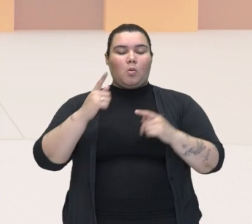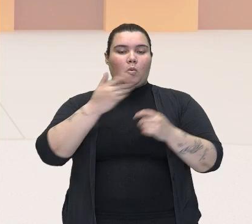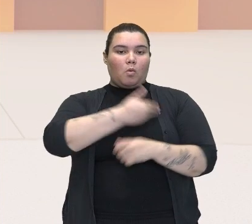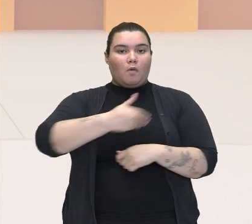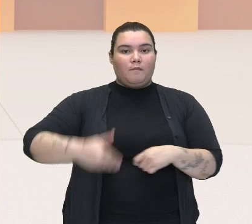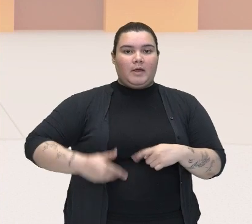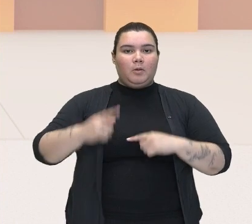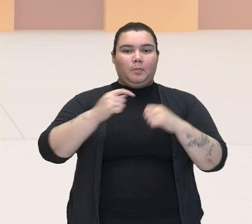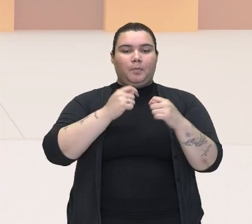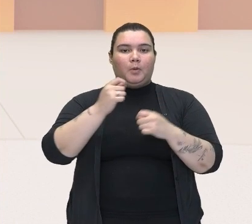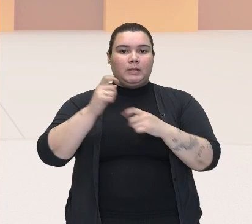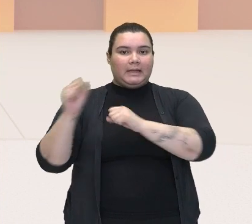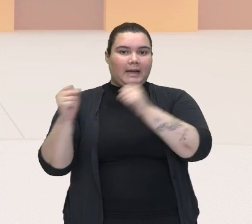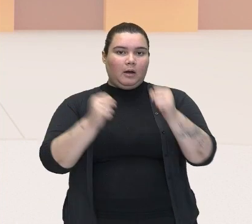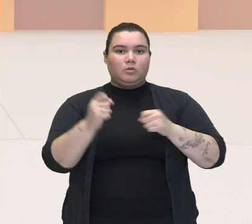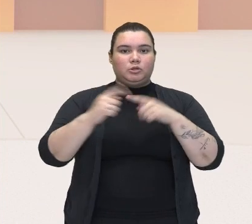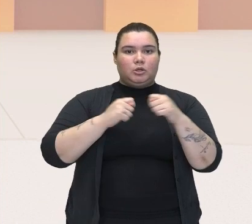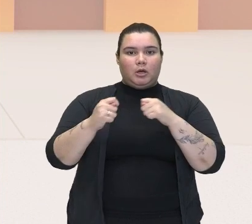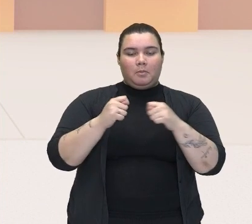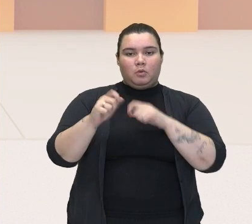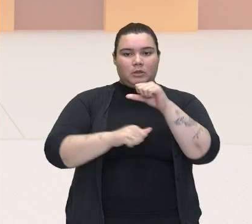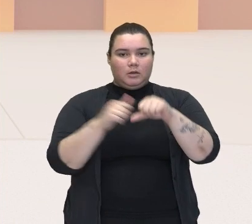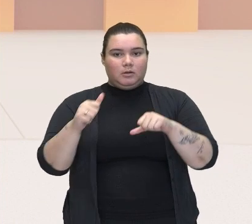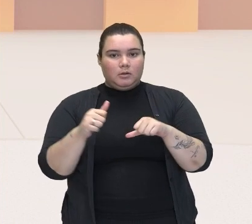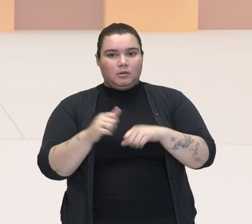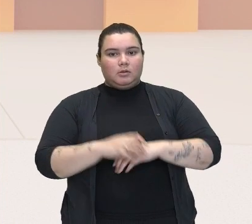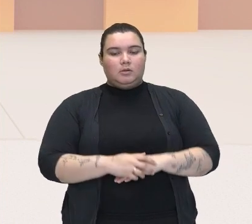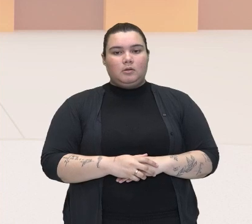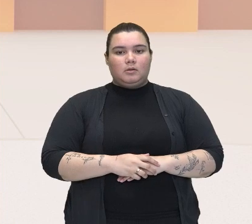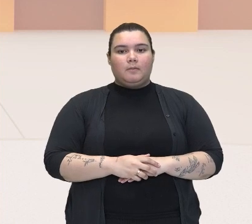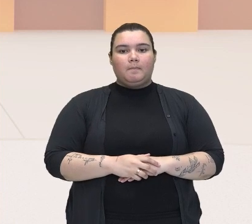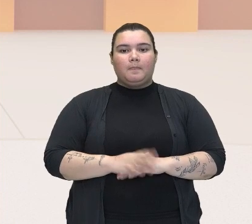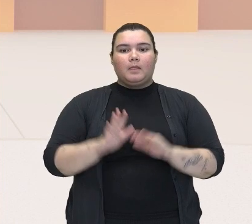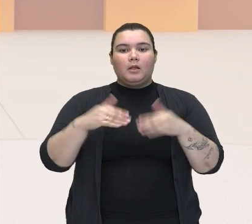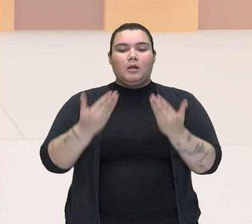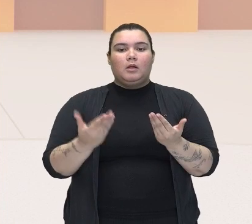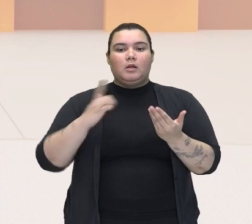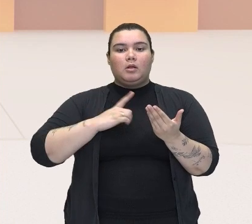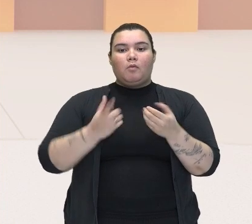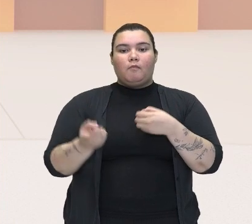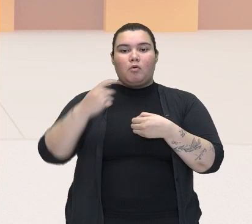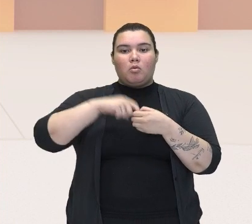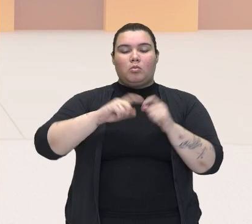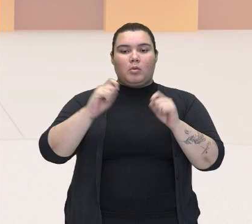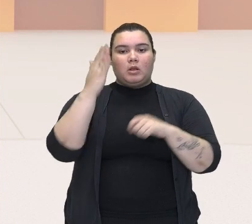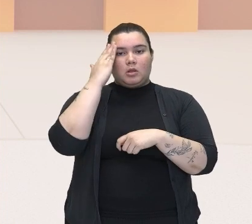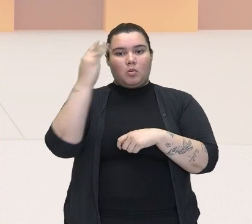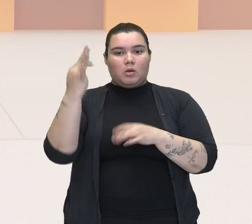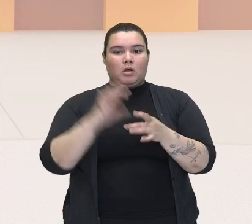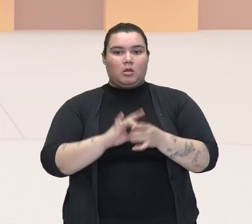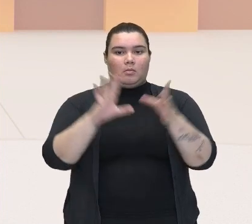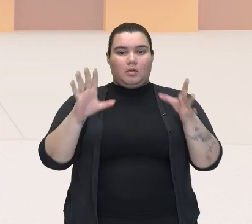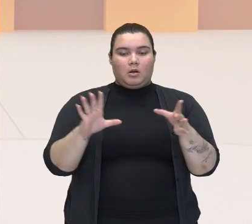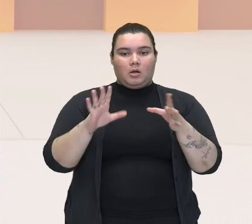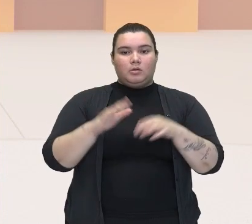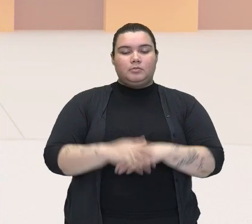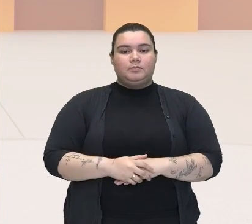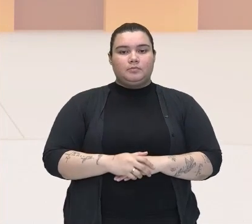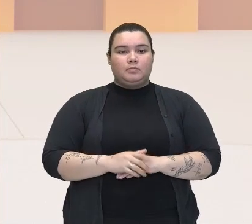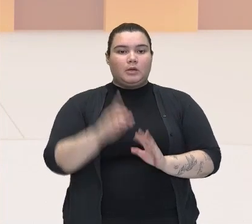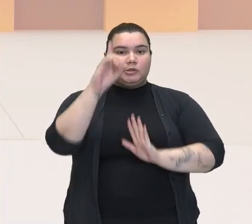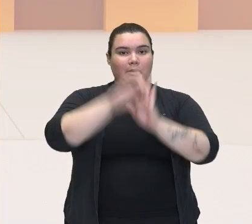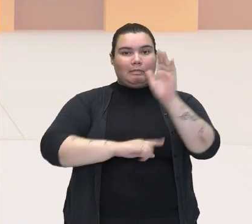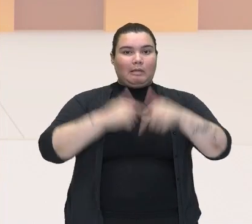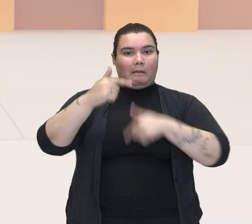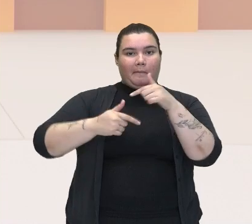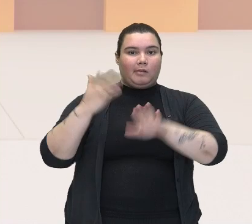Na política, retorno das teorias liberais, desregulamentação dos direitos trabalhistas, não é isso? A gente tem sofrido isso